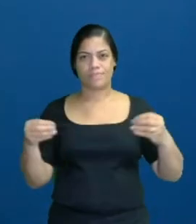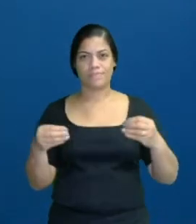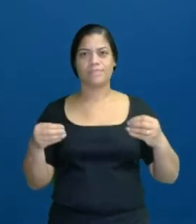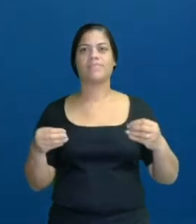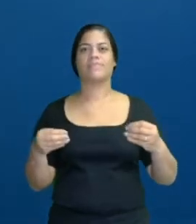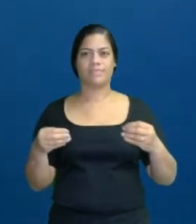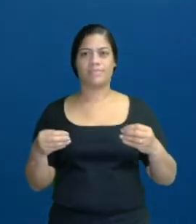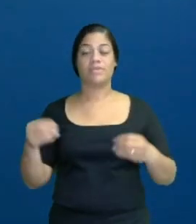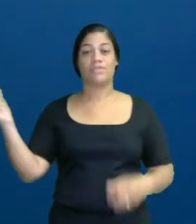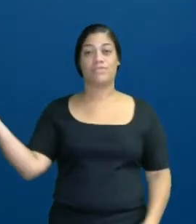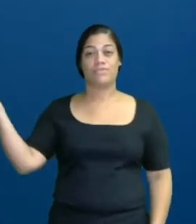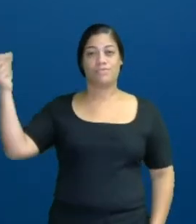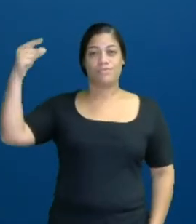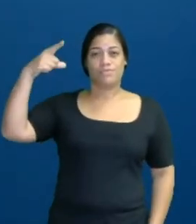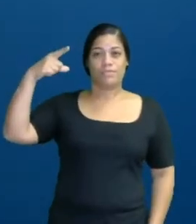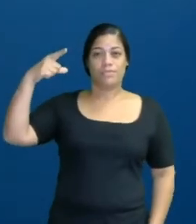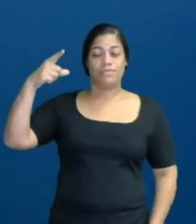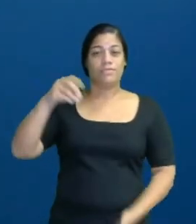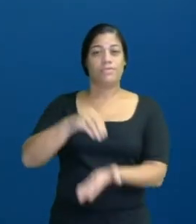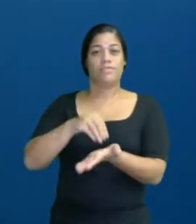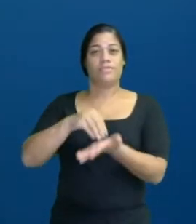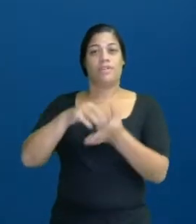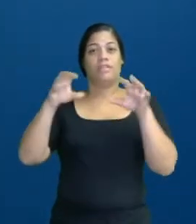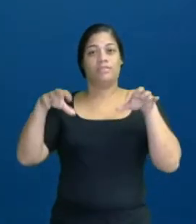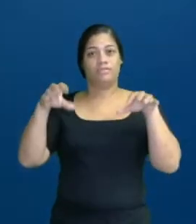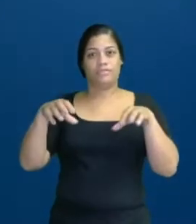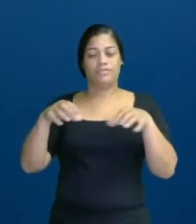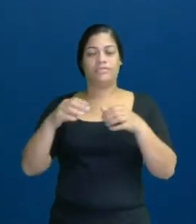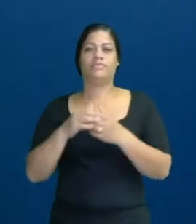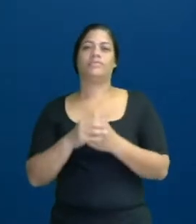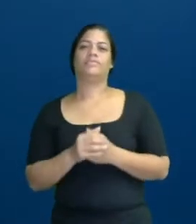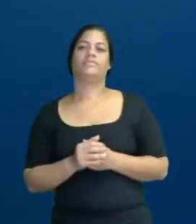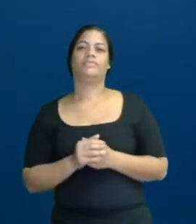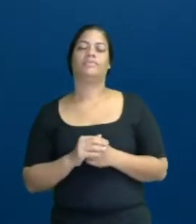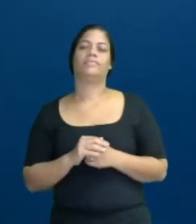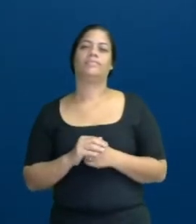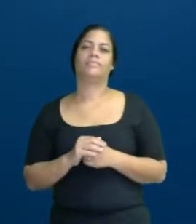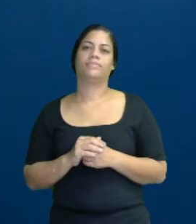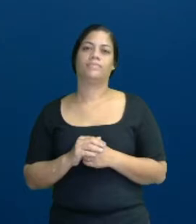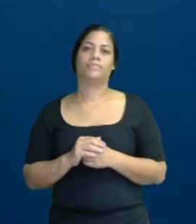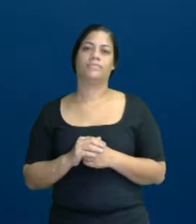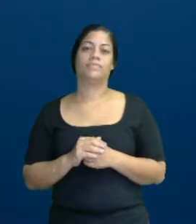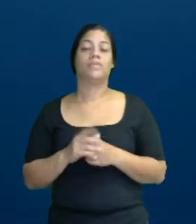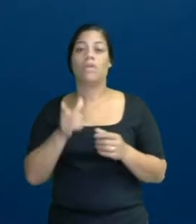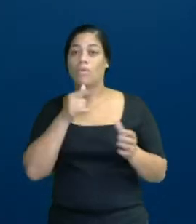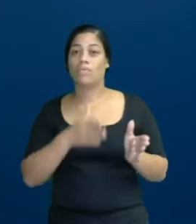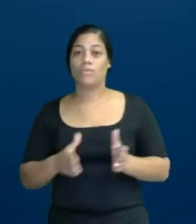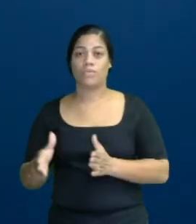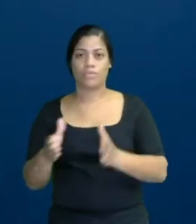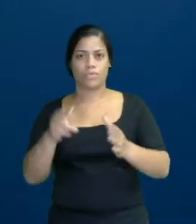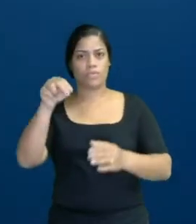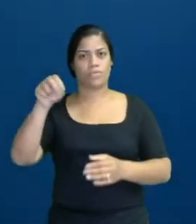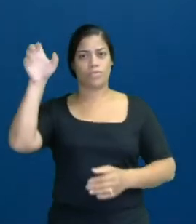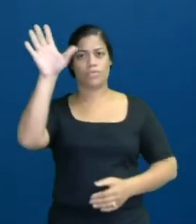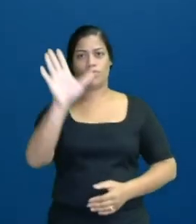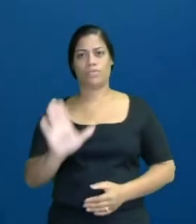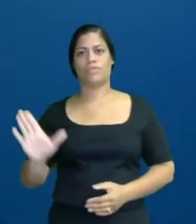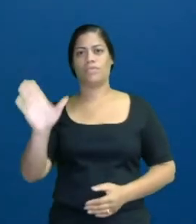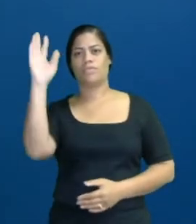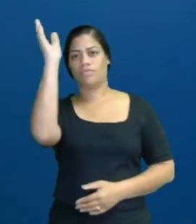que secam na época de estiagem, são comuns em áreas semiáridas e áridas, como alguns rios do Nordeste